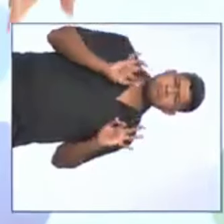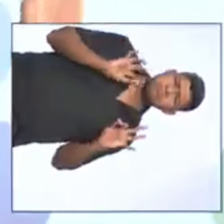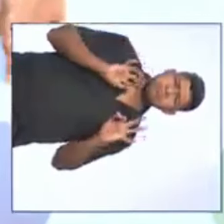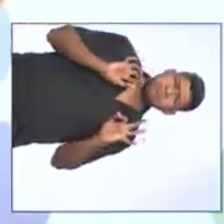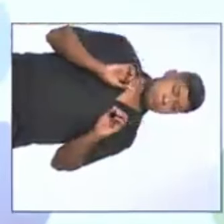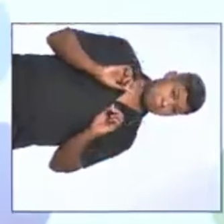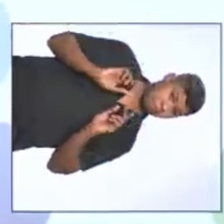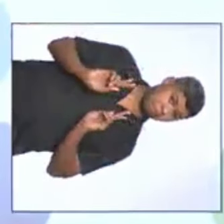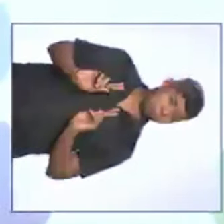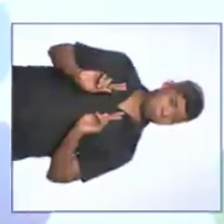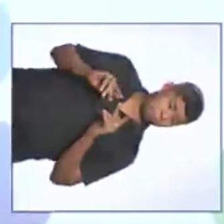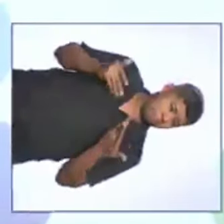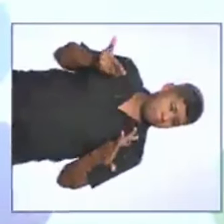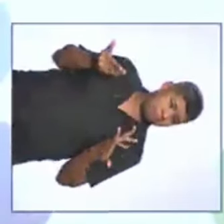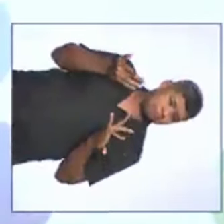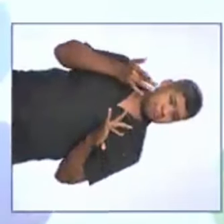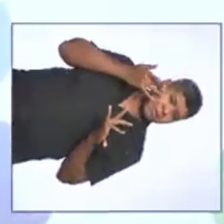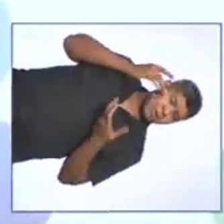Ok, nem mais.